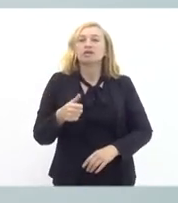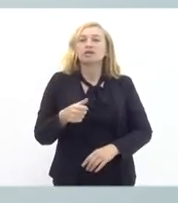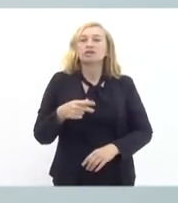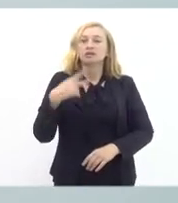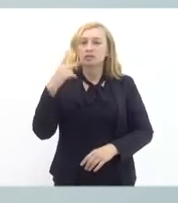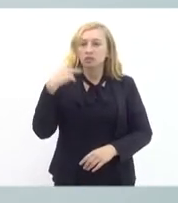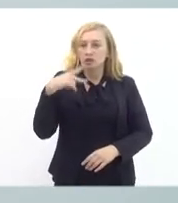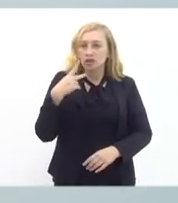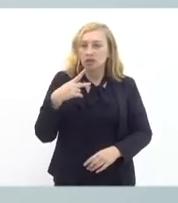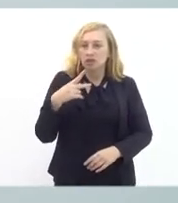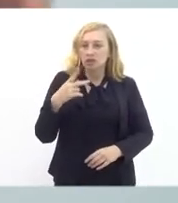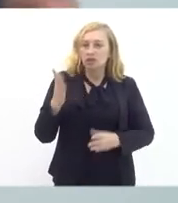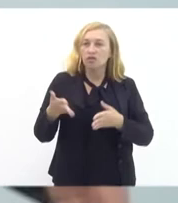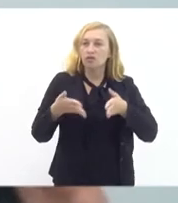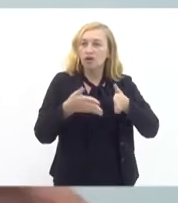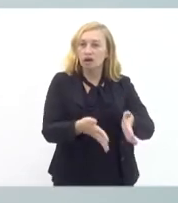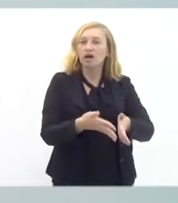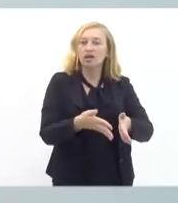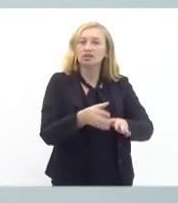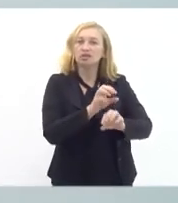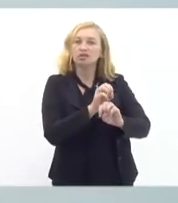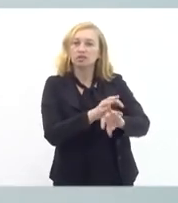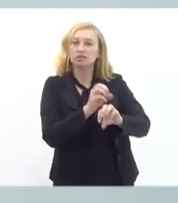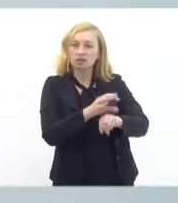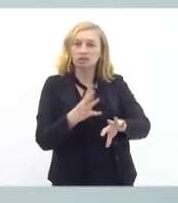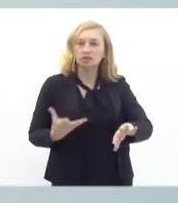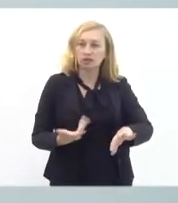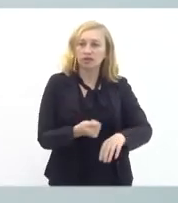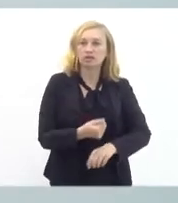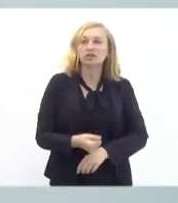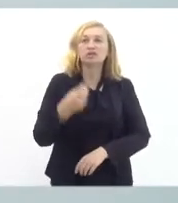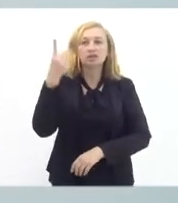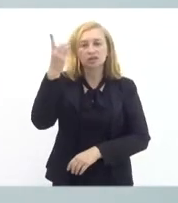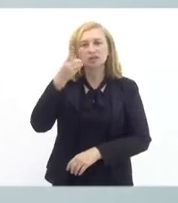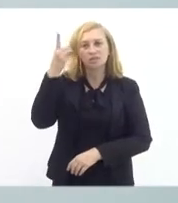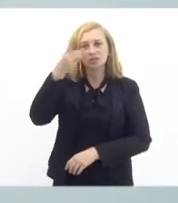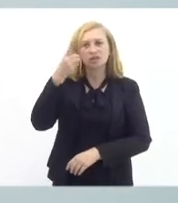políticas voltadas para uma educação de qualidade. Deputado,